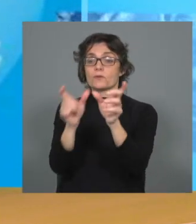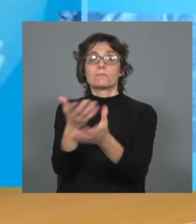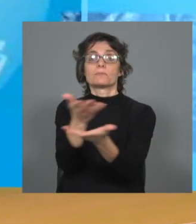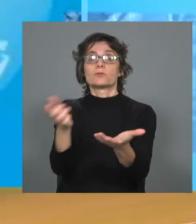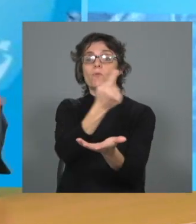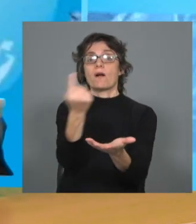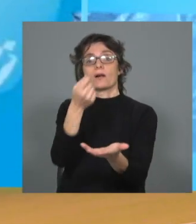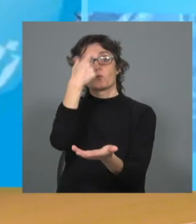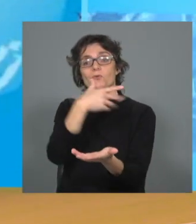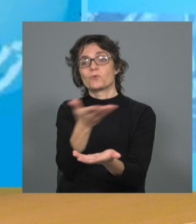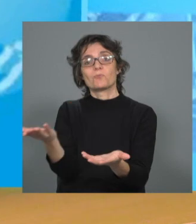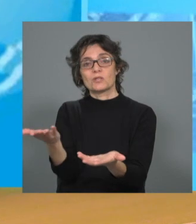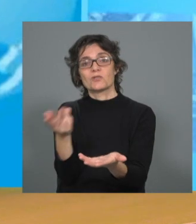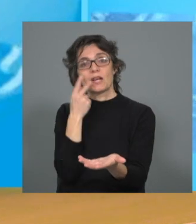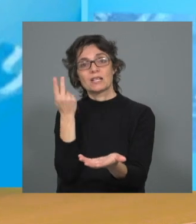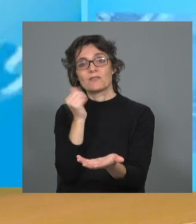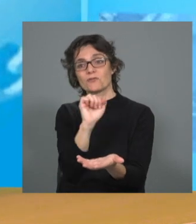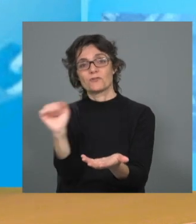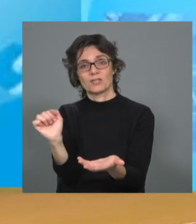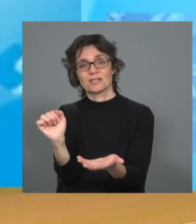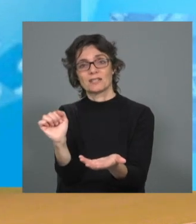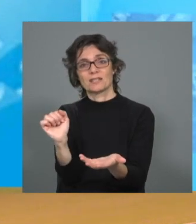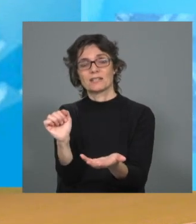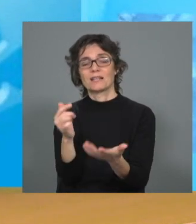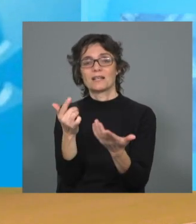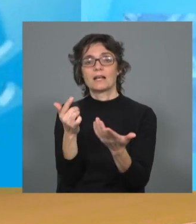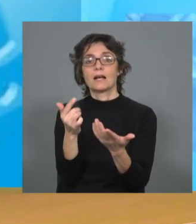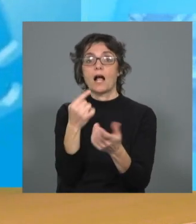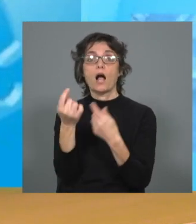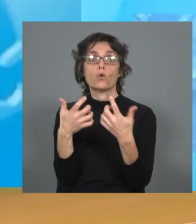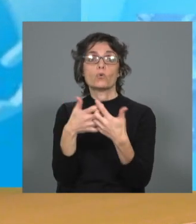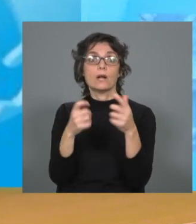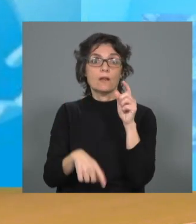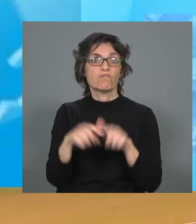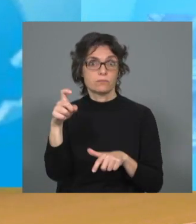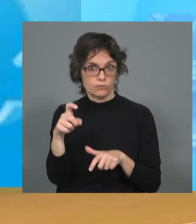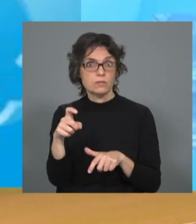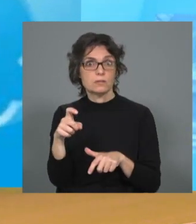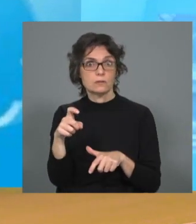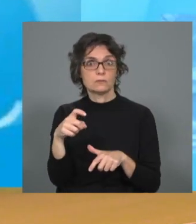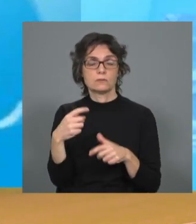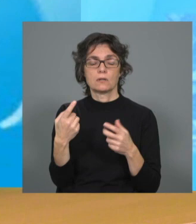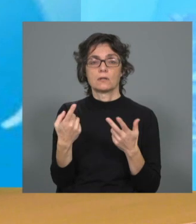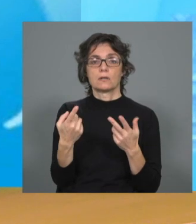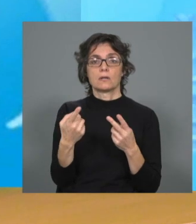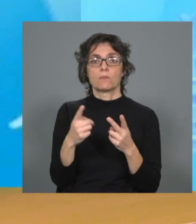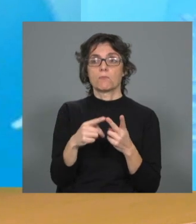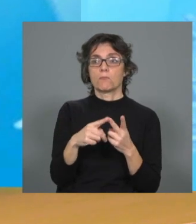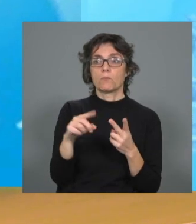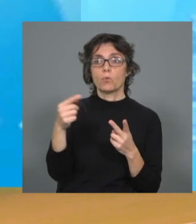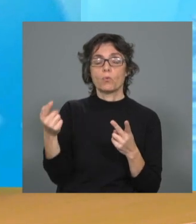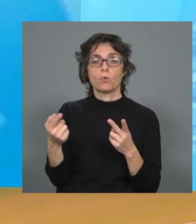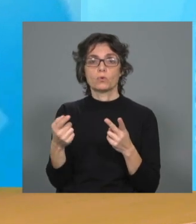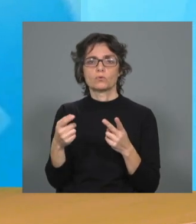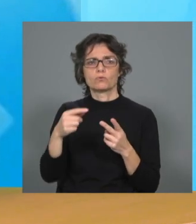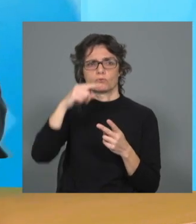histórias e que são, ao fim e ao cabo, comuns a todos nós, não é? Há pessoas que fugiram da guerra, de situações de guerra. Há pessoas que fugiram de situações